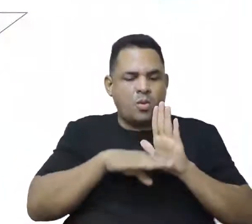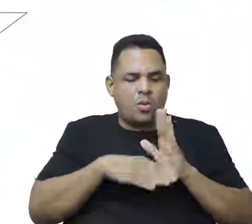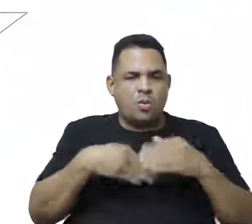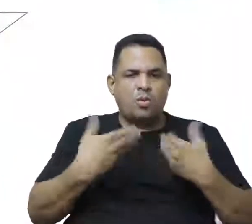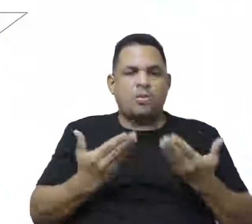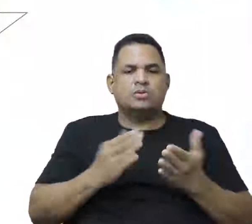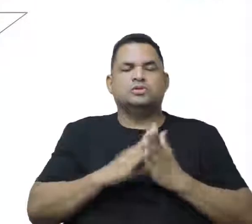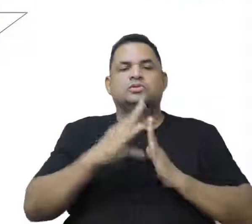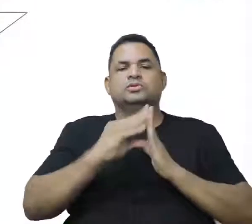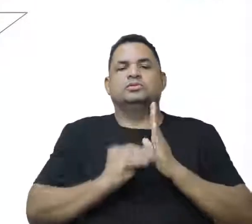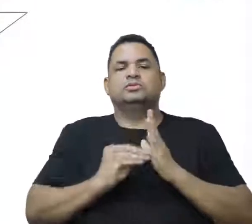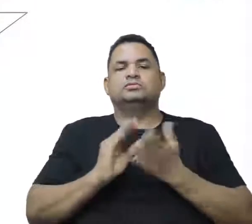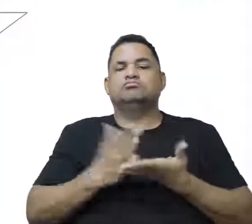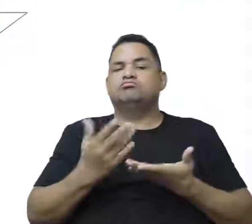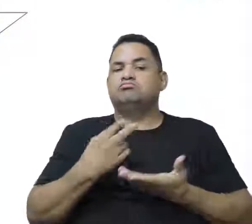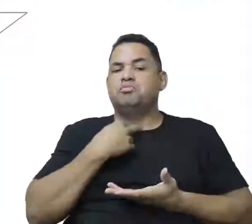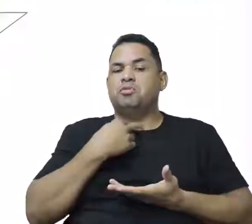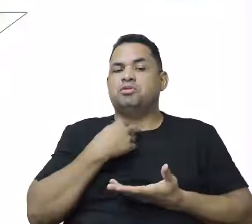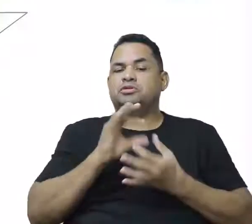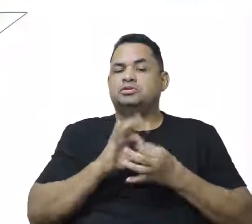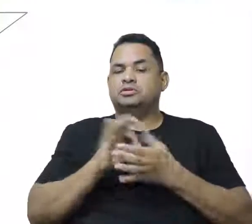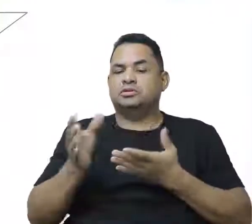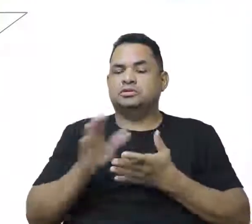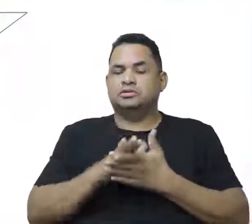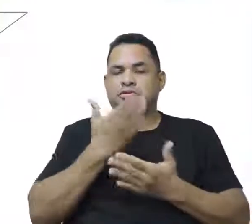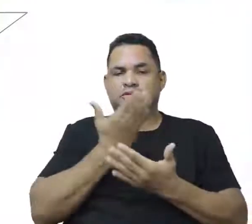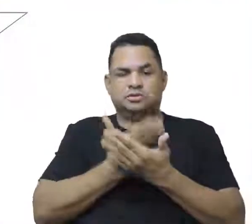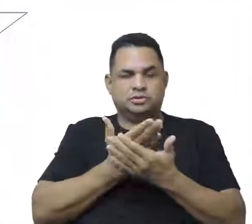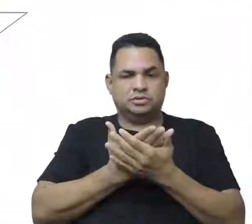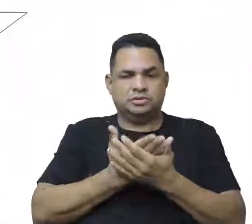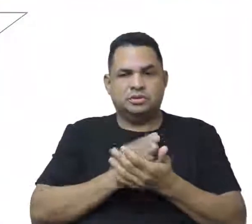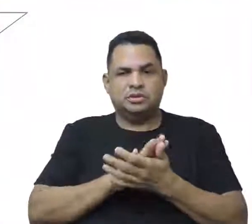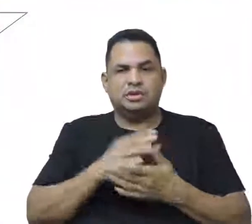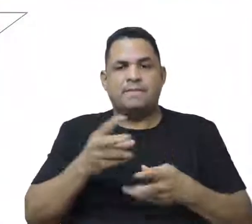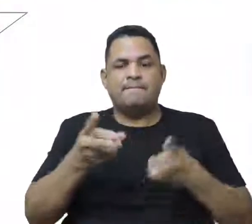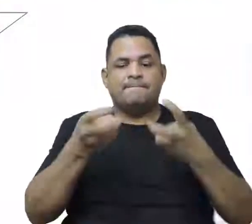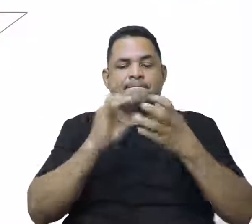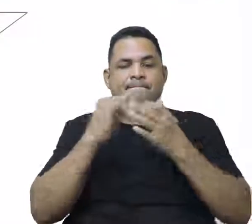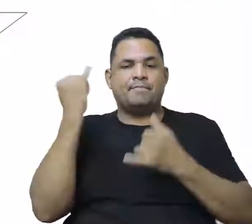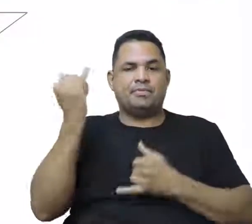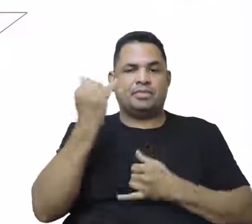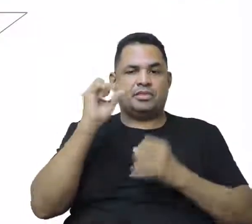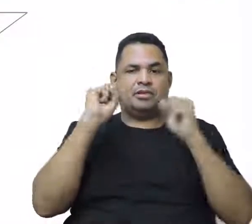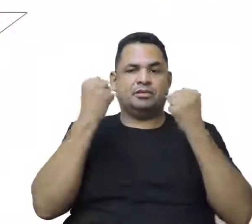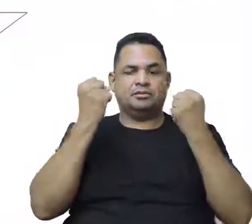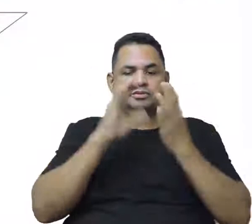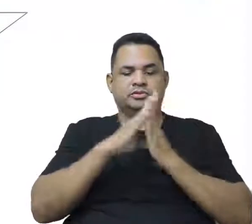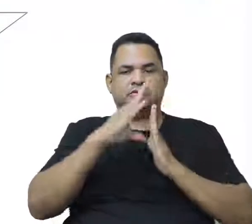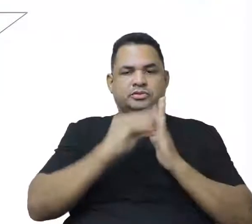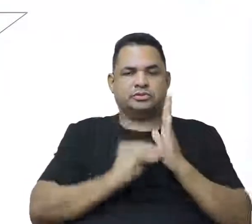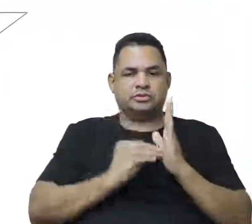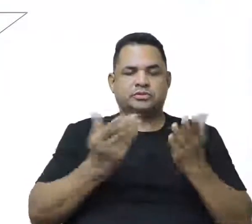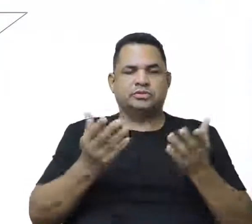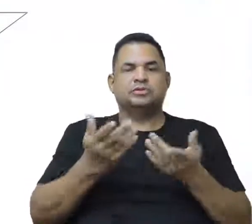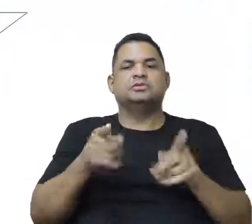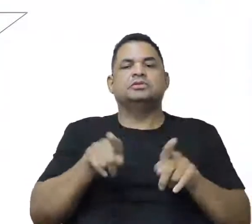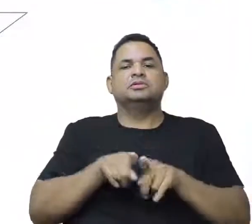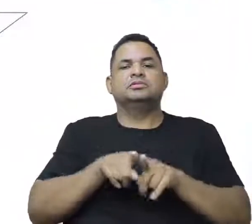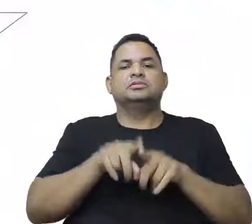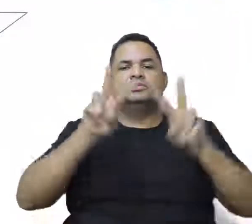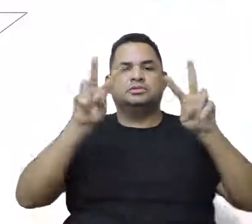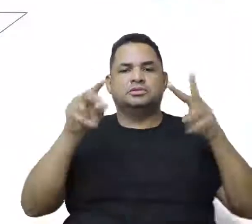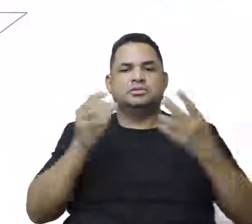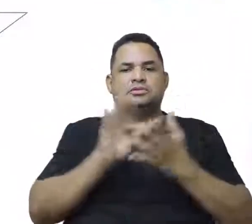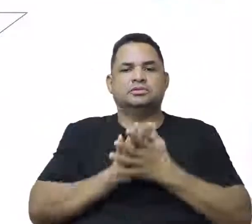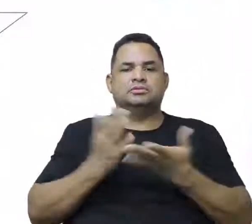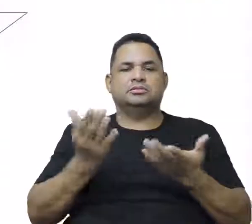são os conteúdos que você não pode deixar de estudar. Perceber a importância da educação física e a importância dos conteúdos das temáticas abordadas.